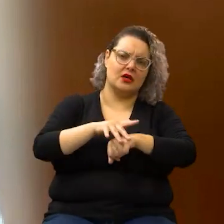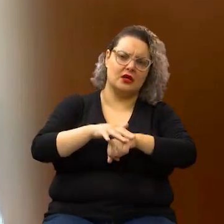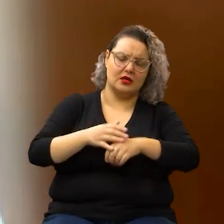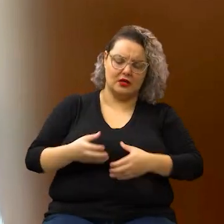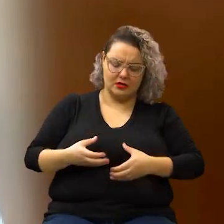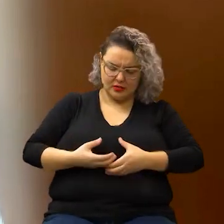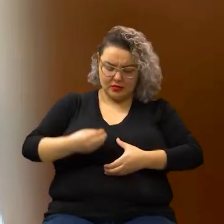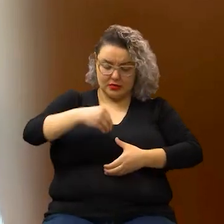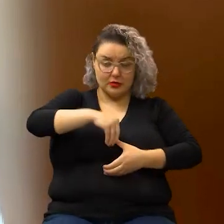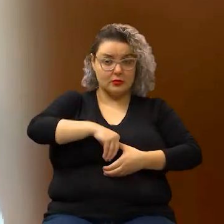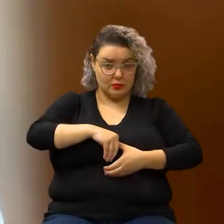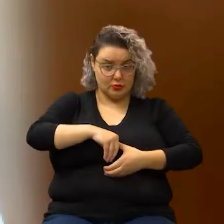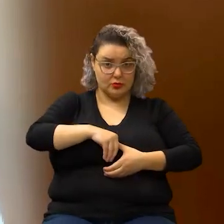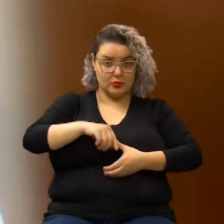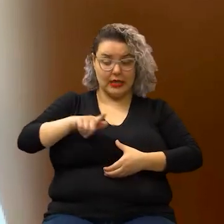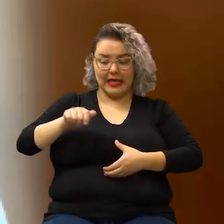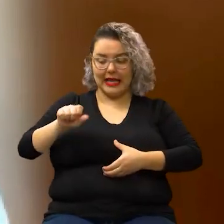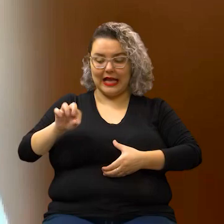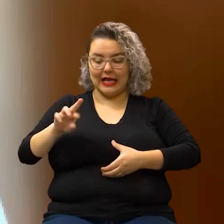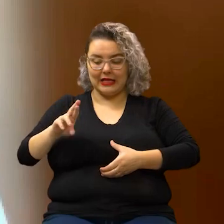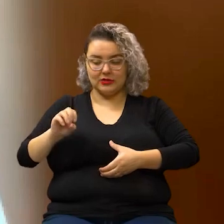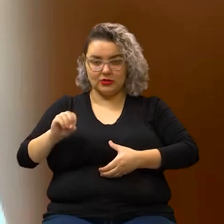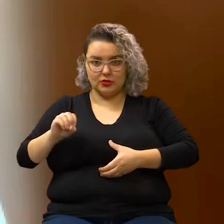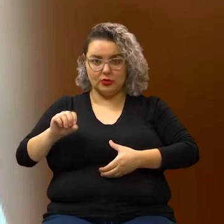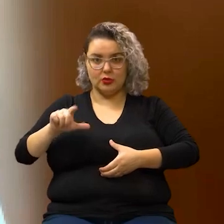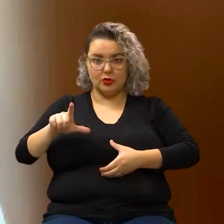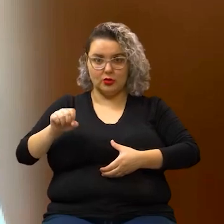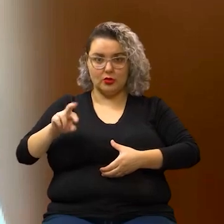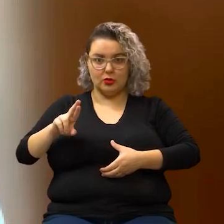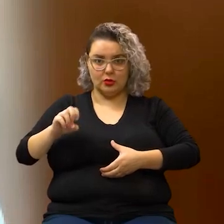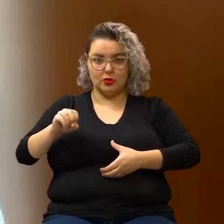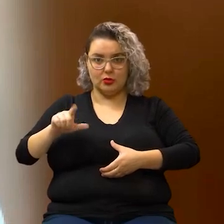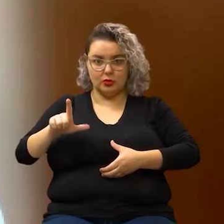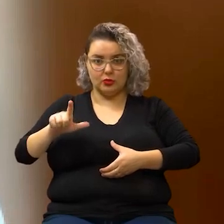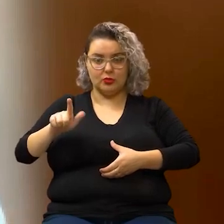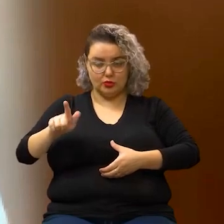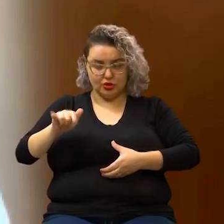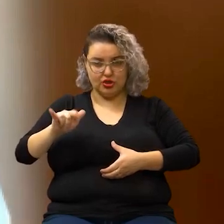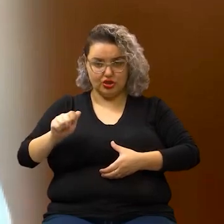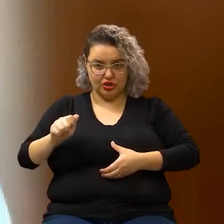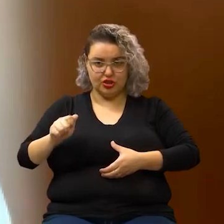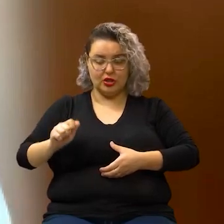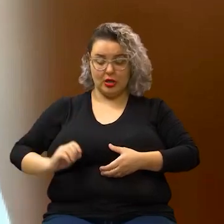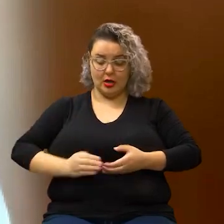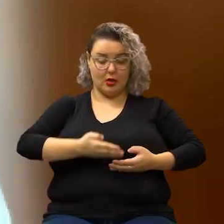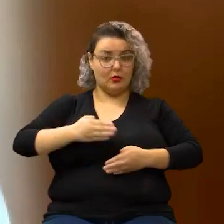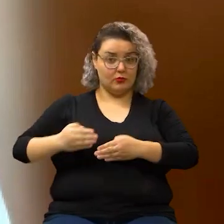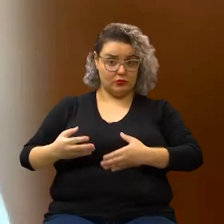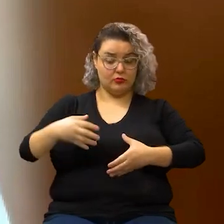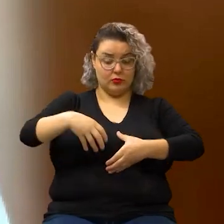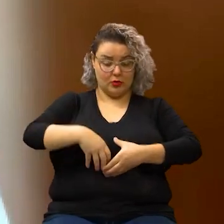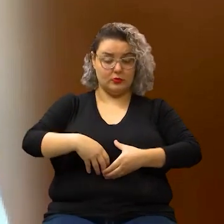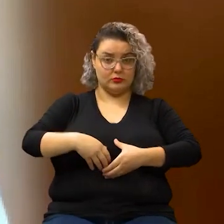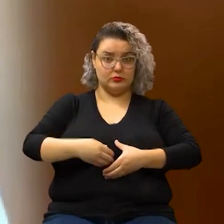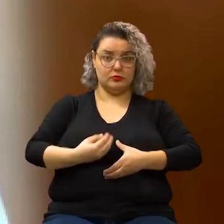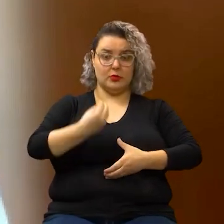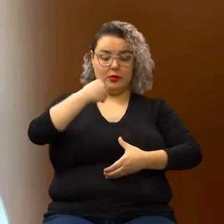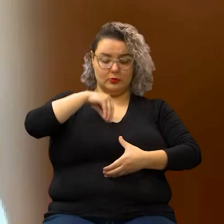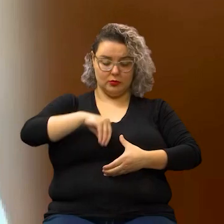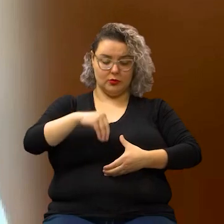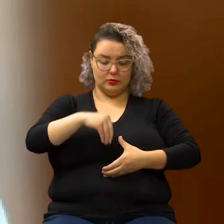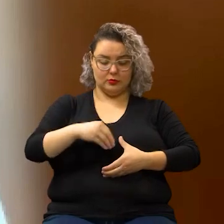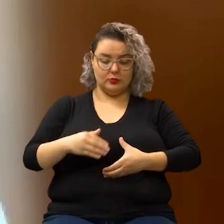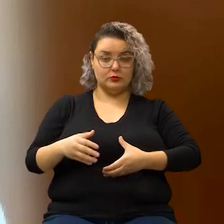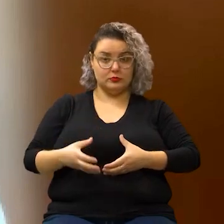doenças na gastroenterologia. É uma bactéria que ela vive no estômago. Ela